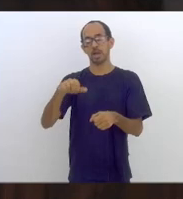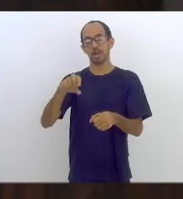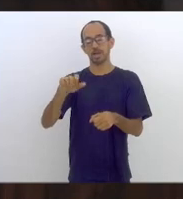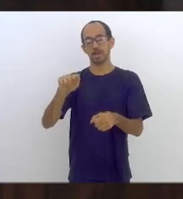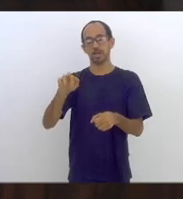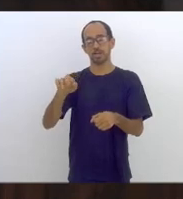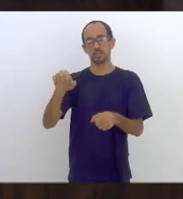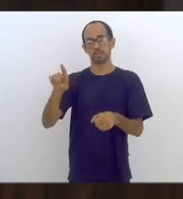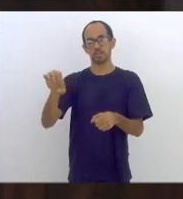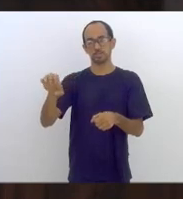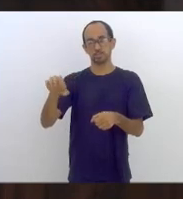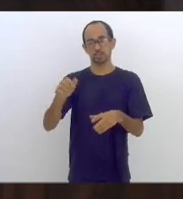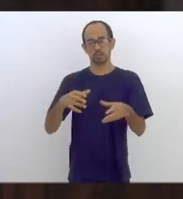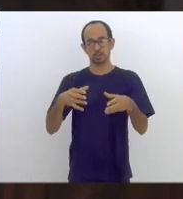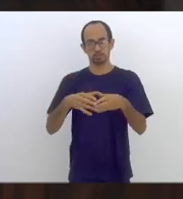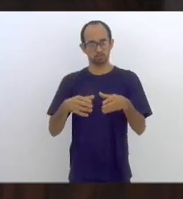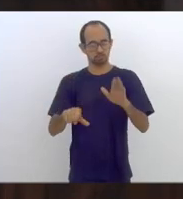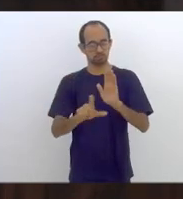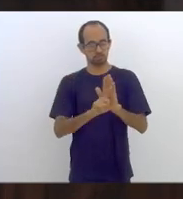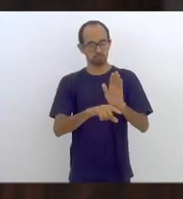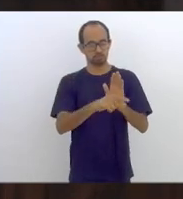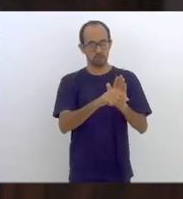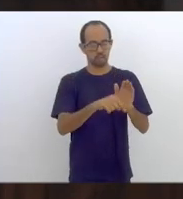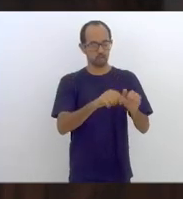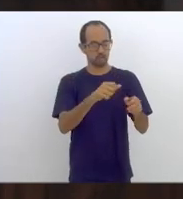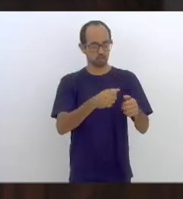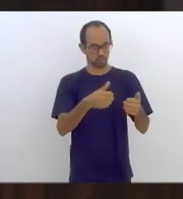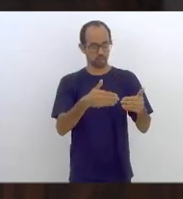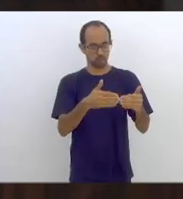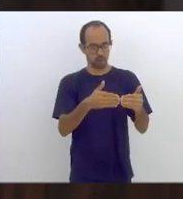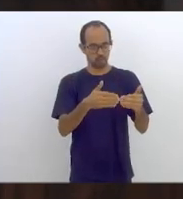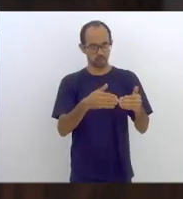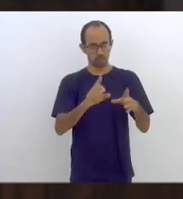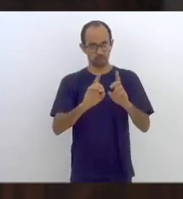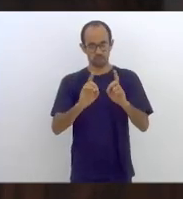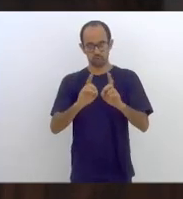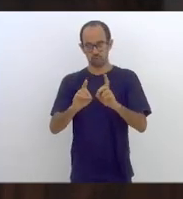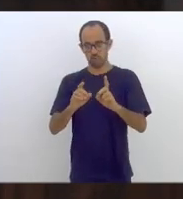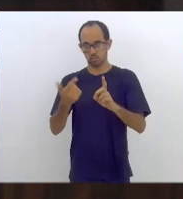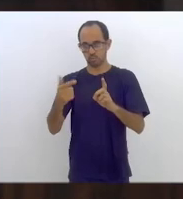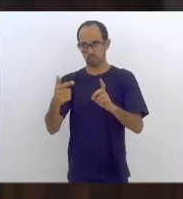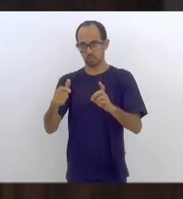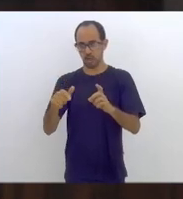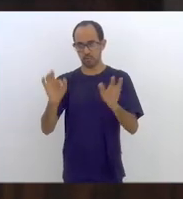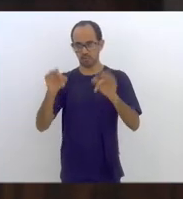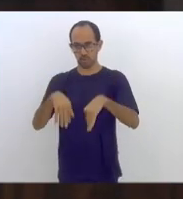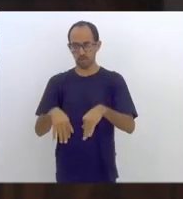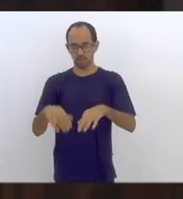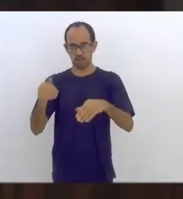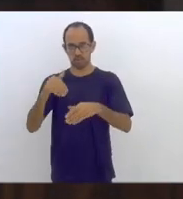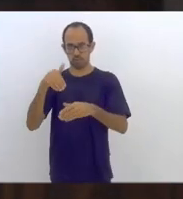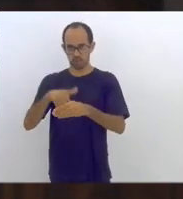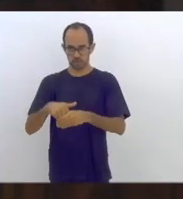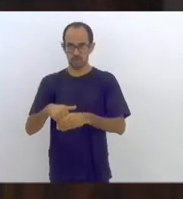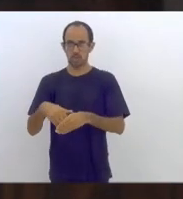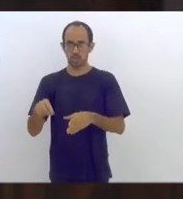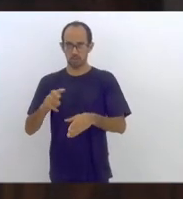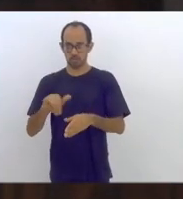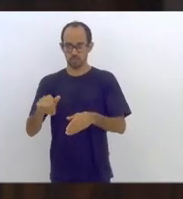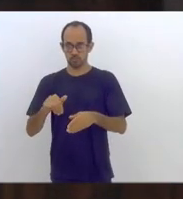indicação Legislativa favorável lá todo Deputado Subtenente Bernardo em discussão em votação